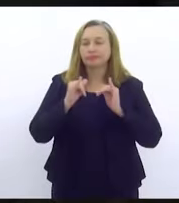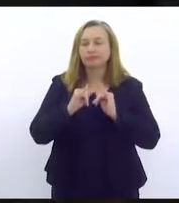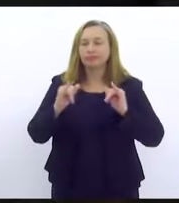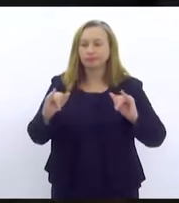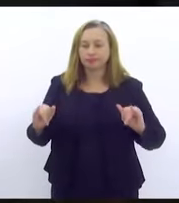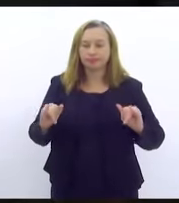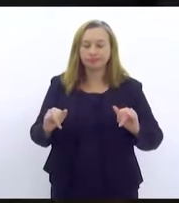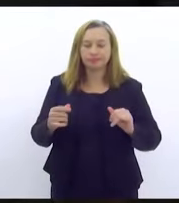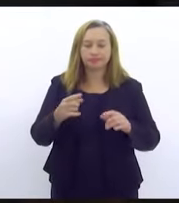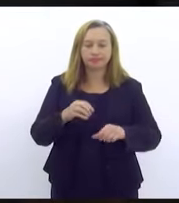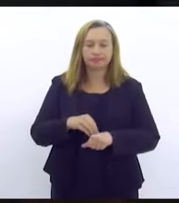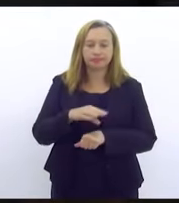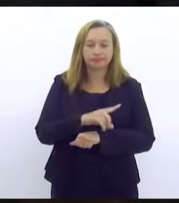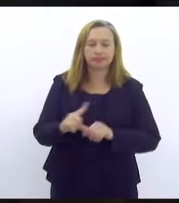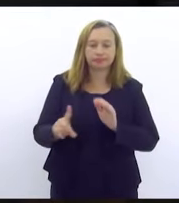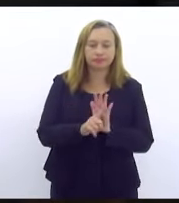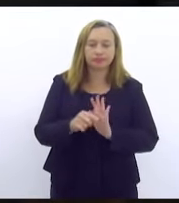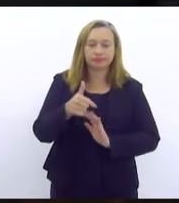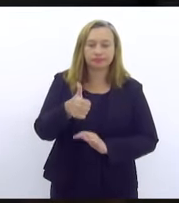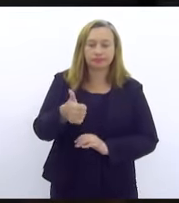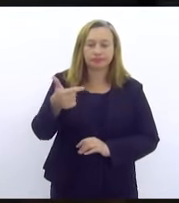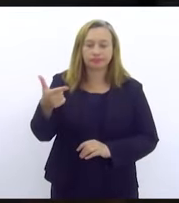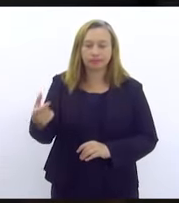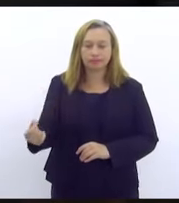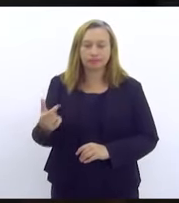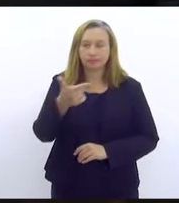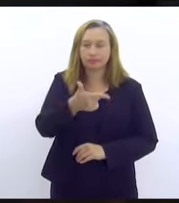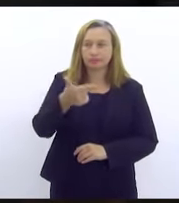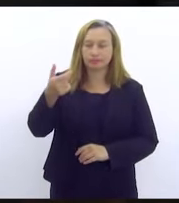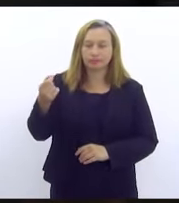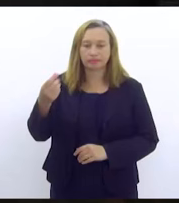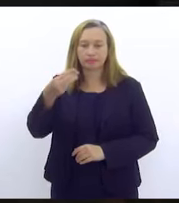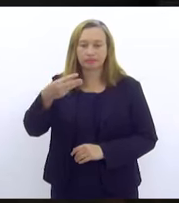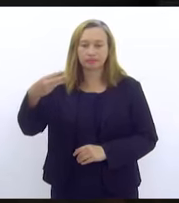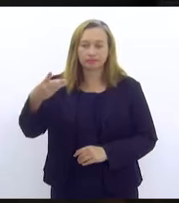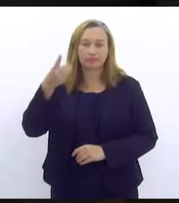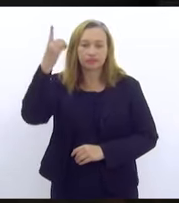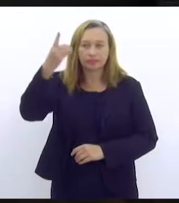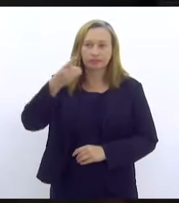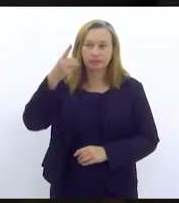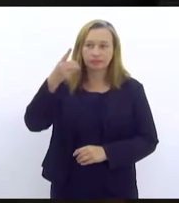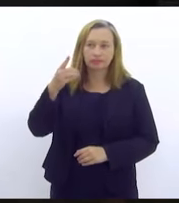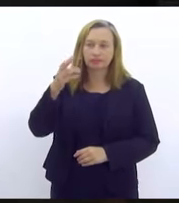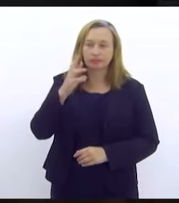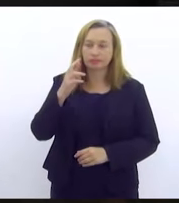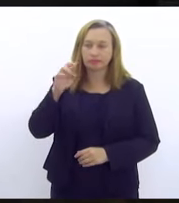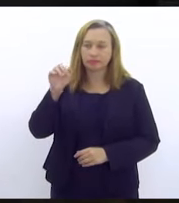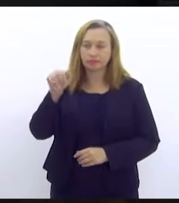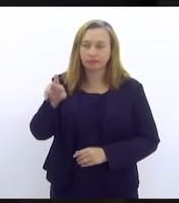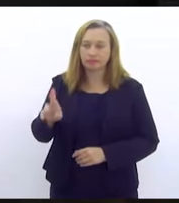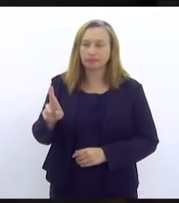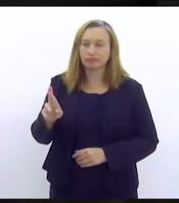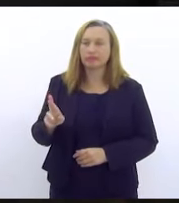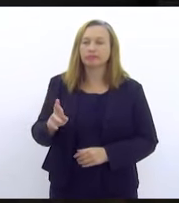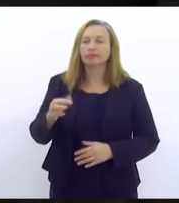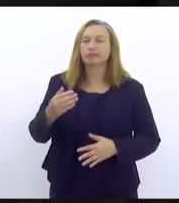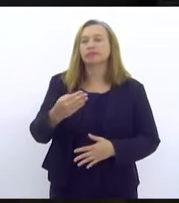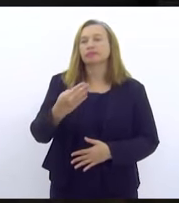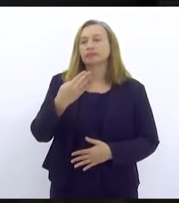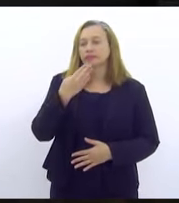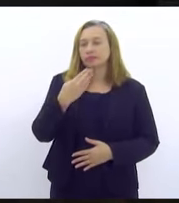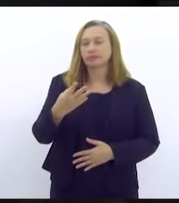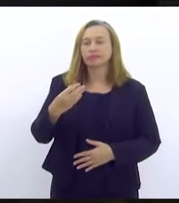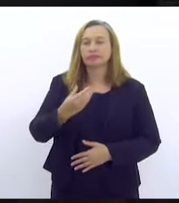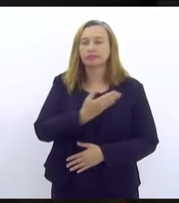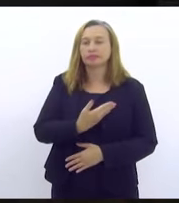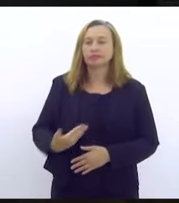Anuncio indicação legislativa número 120 de 2023, de autoria do deputado Rosenberg Reis, que solicita ao excelentíssimo senhor